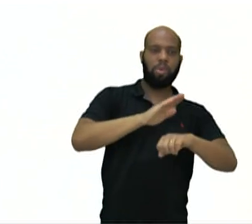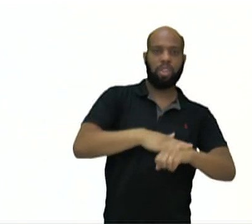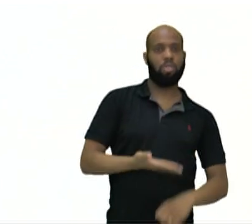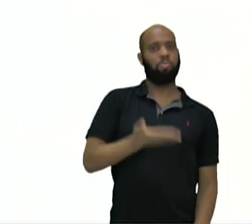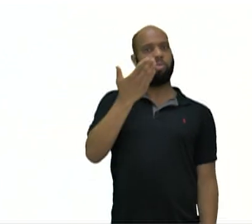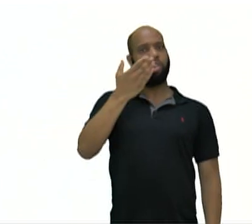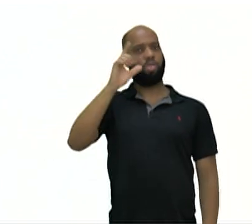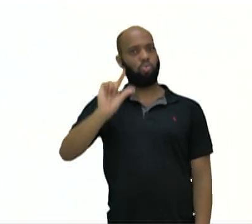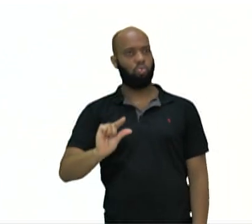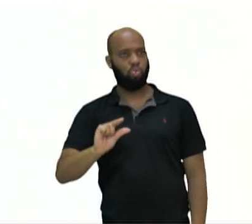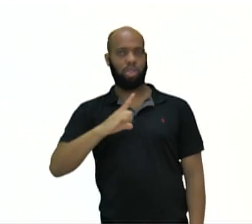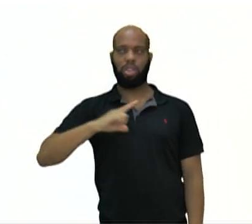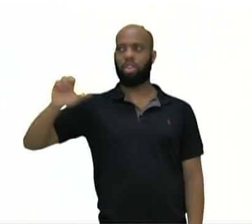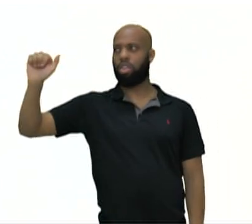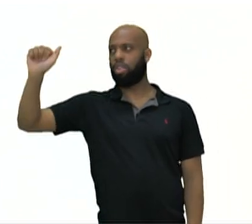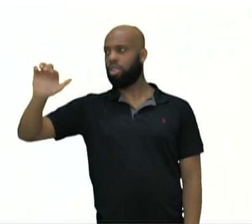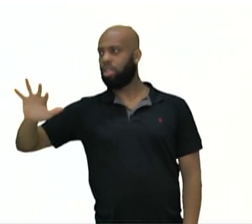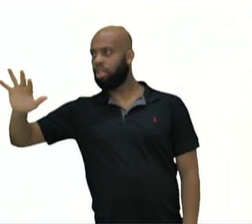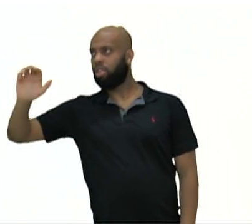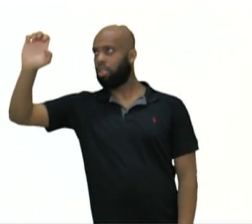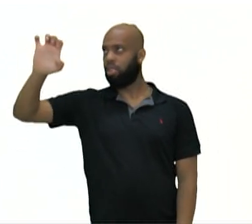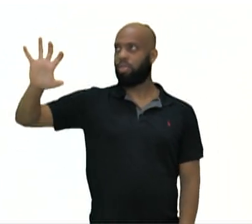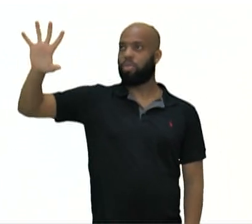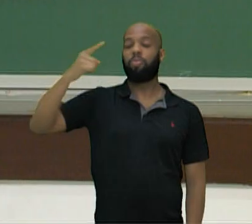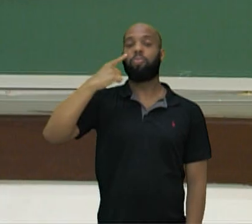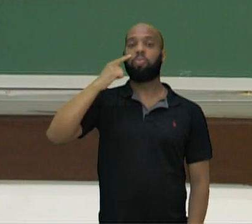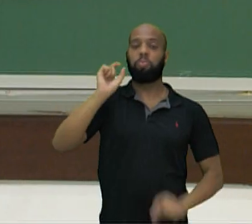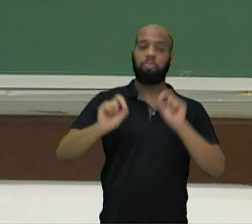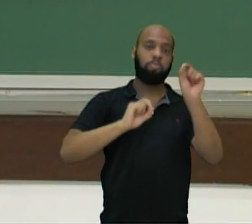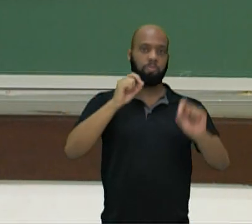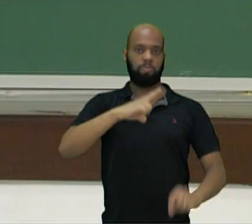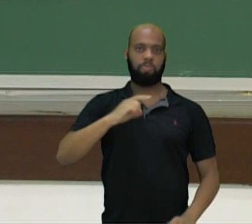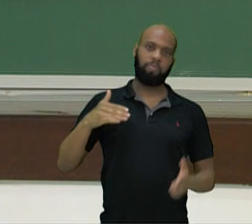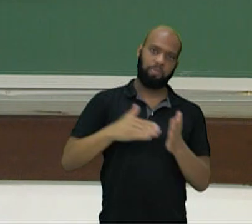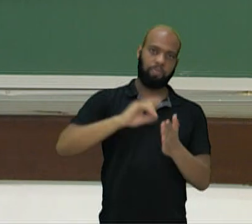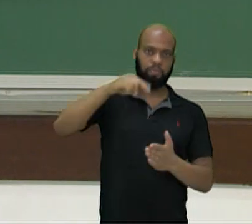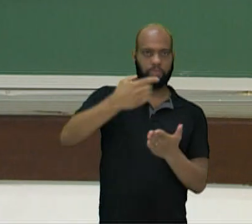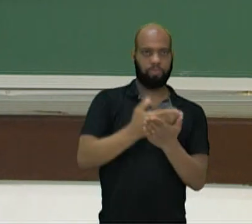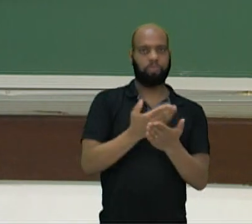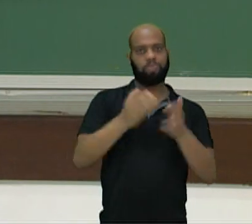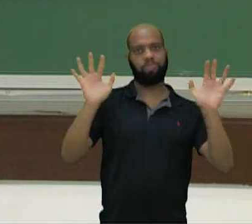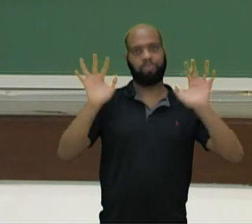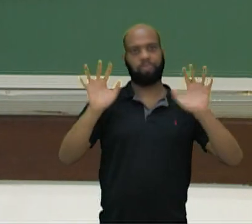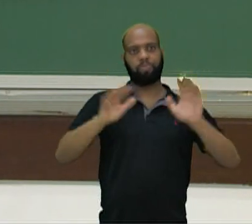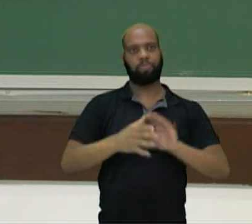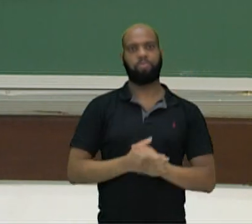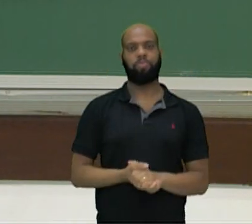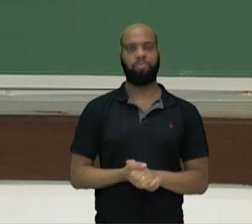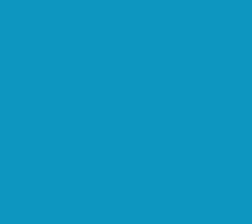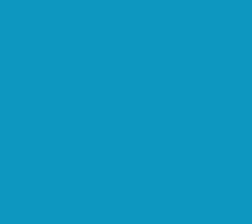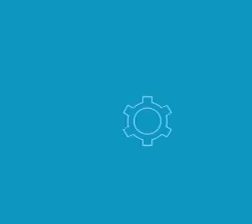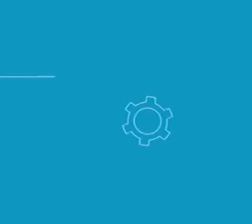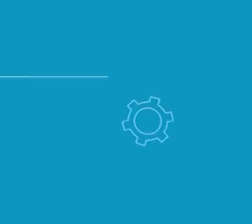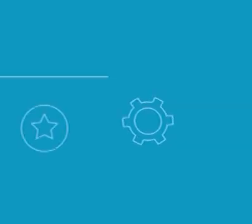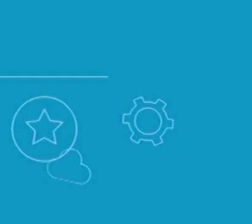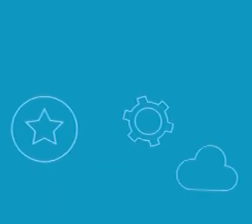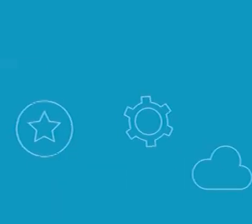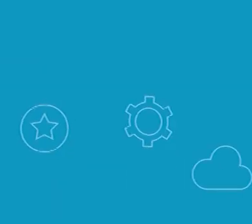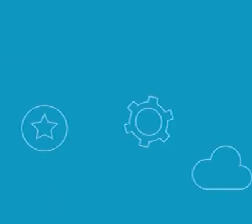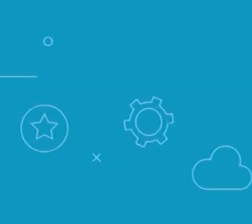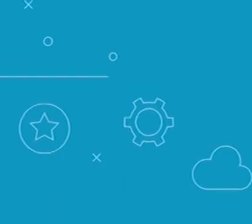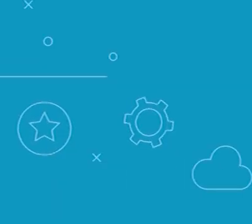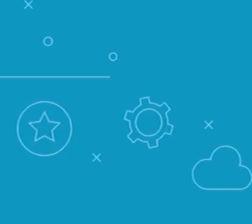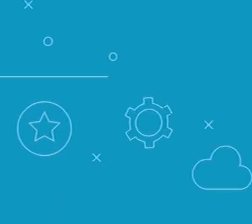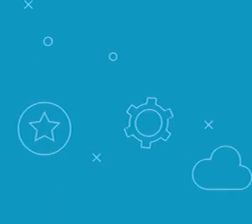diminuindo, Ásia, Europa, vamos ver qual é essa dinâmica. Até a próxima, meus queridos.